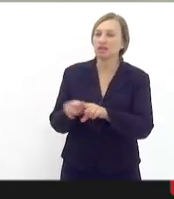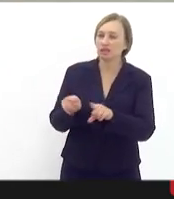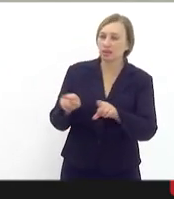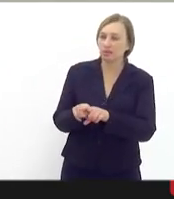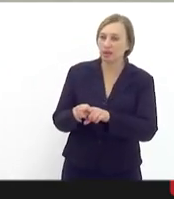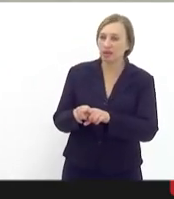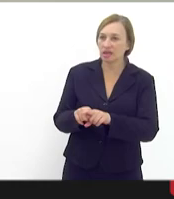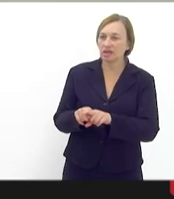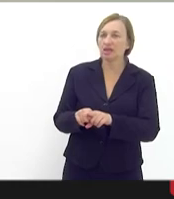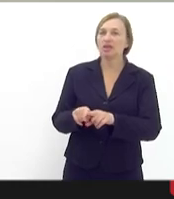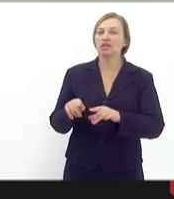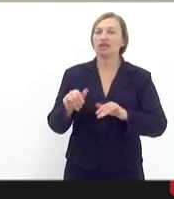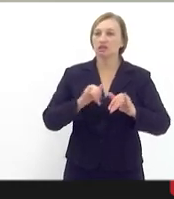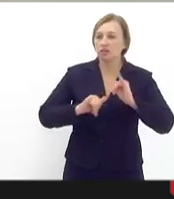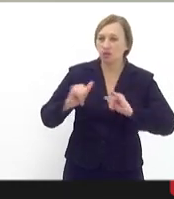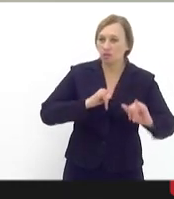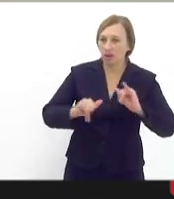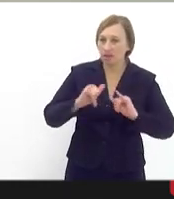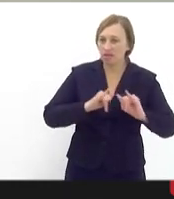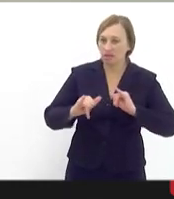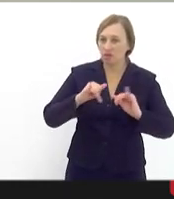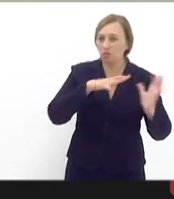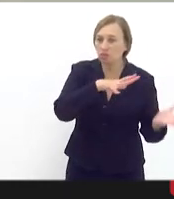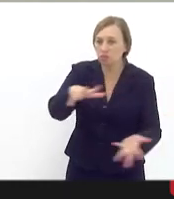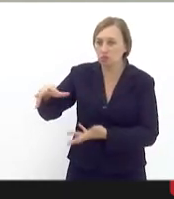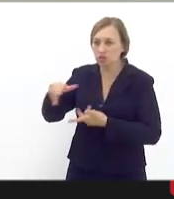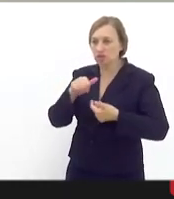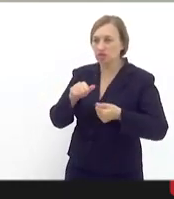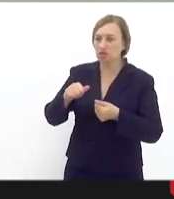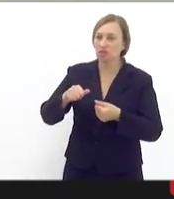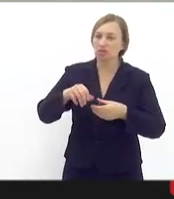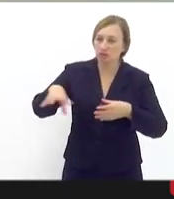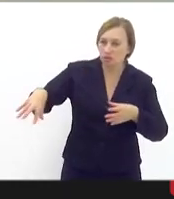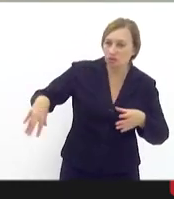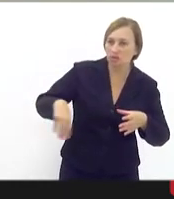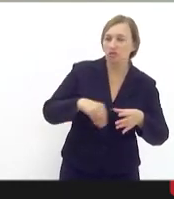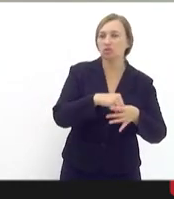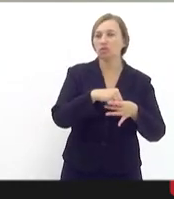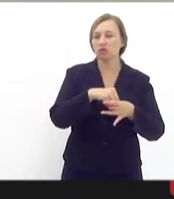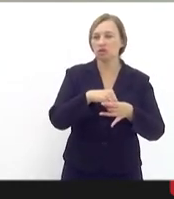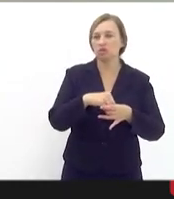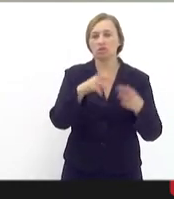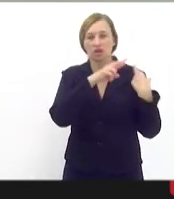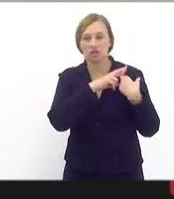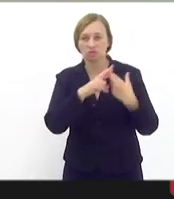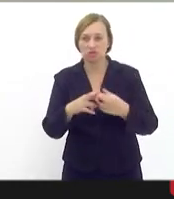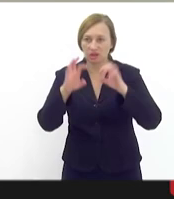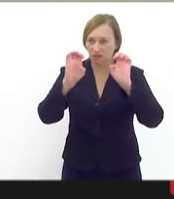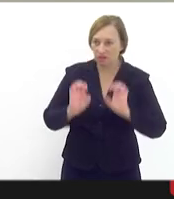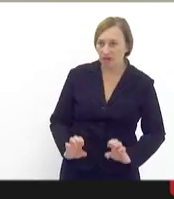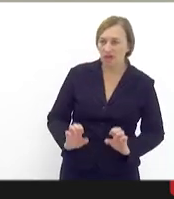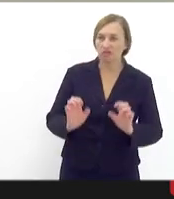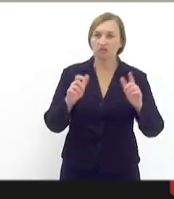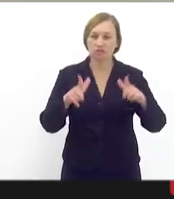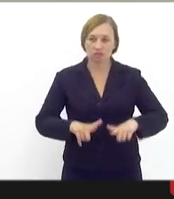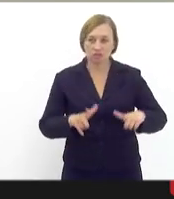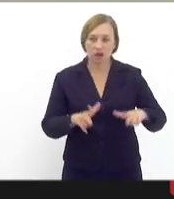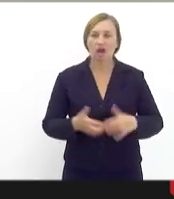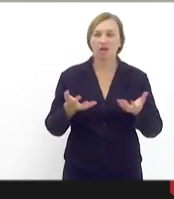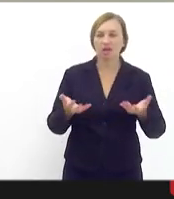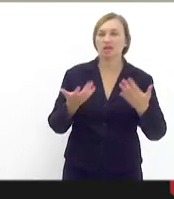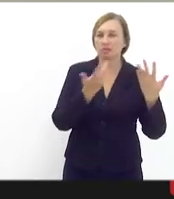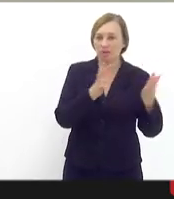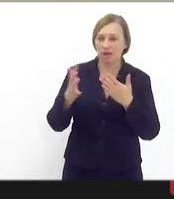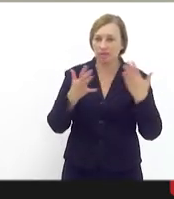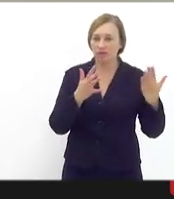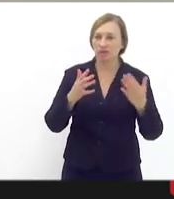desse universo informacional, para que ele também seja um participante ativo, responsável, ético nesse ambiente. Então, queria saudar,